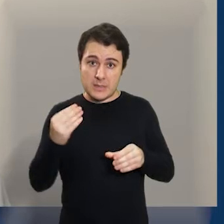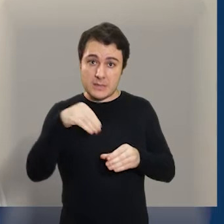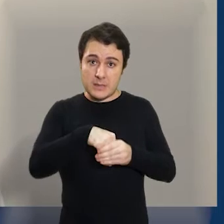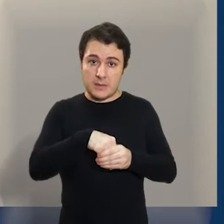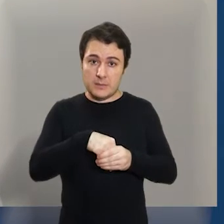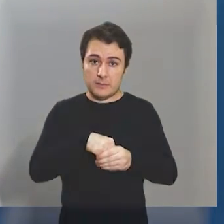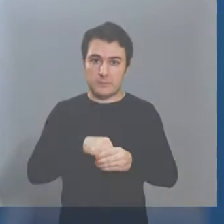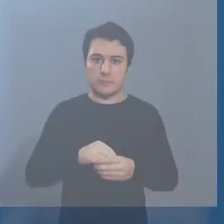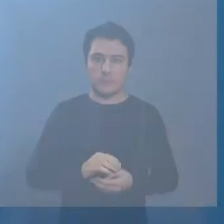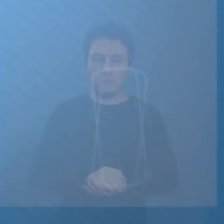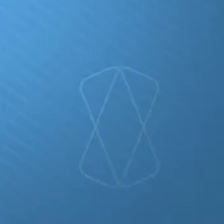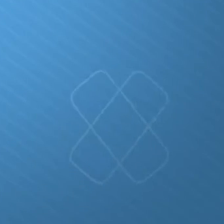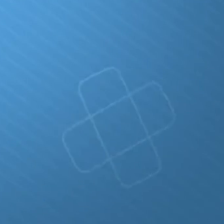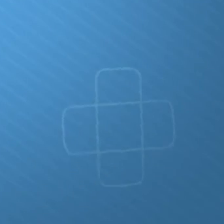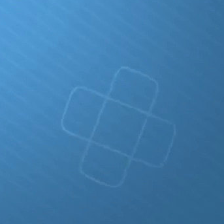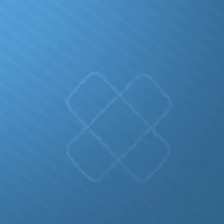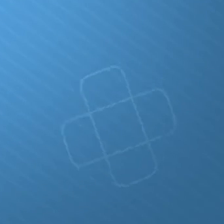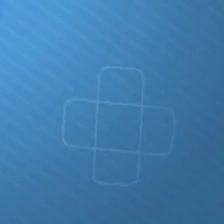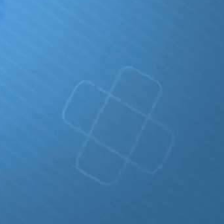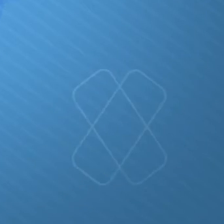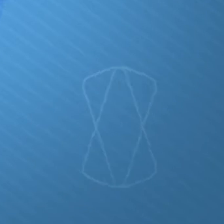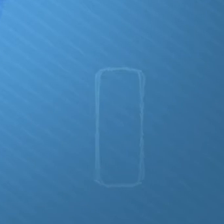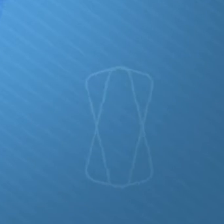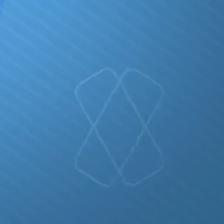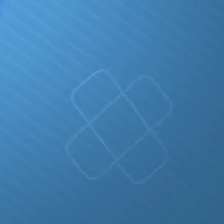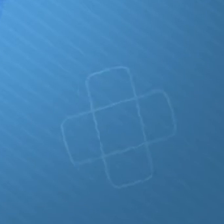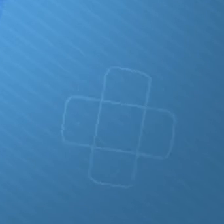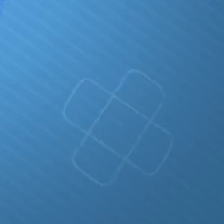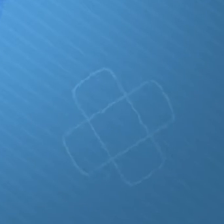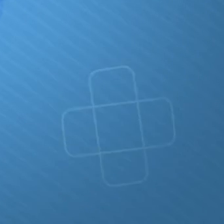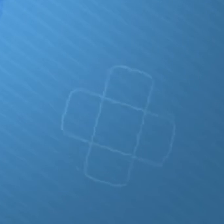o câncer de próstata.